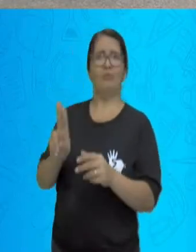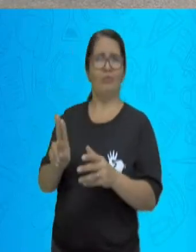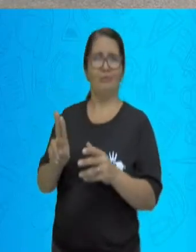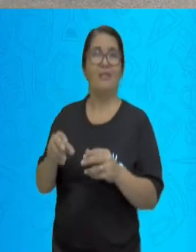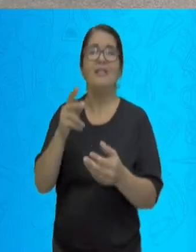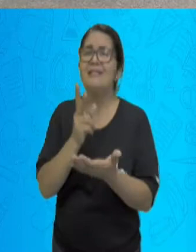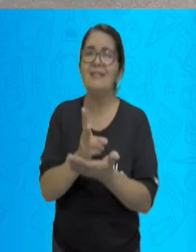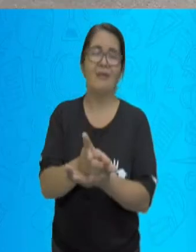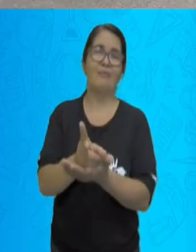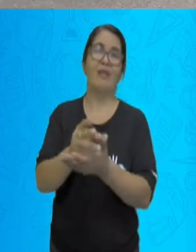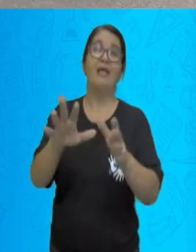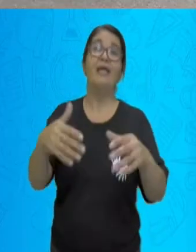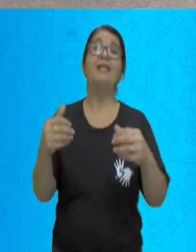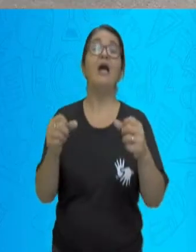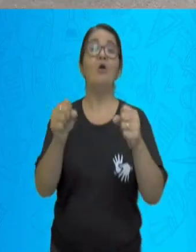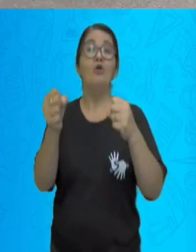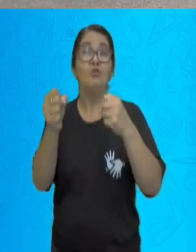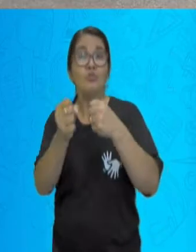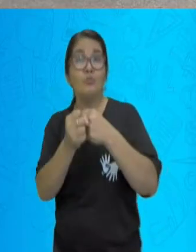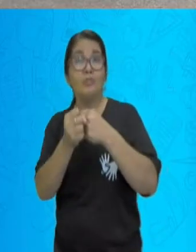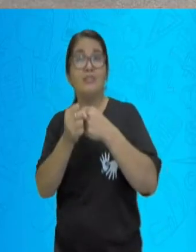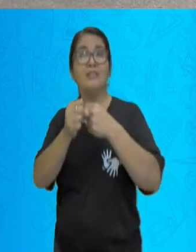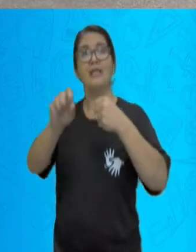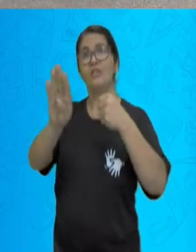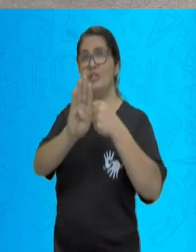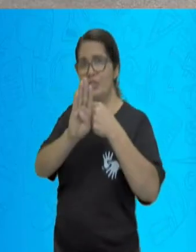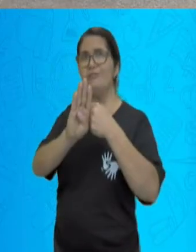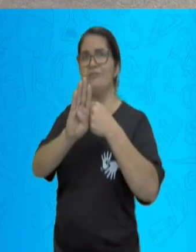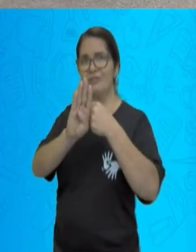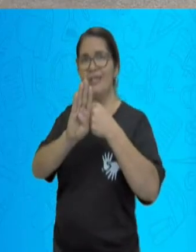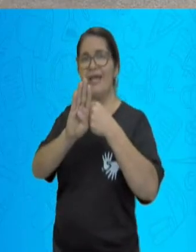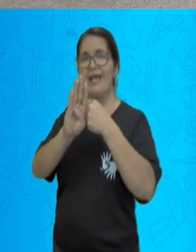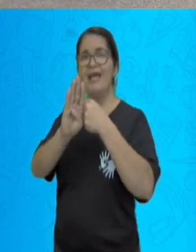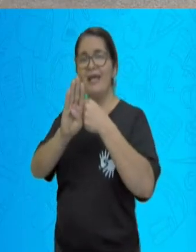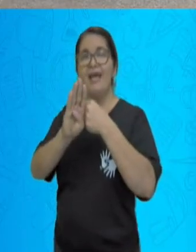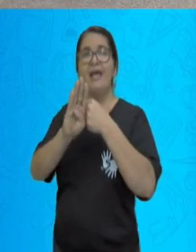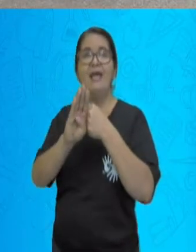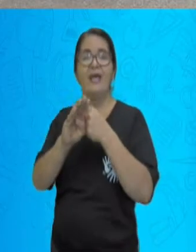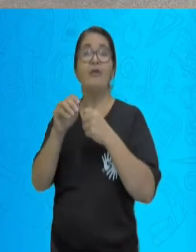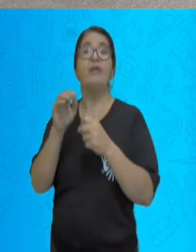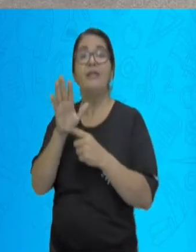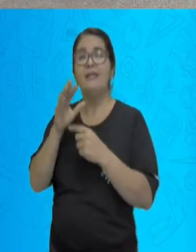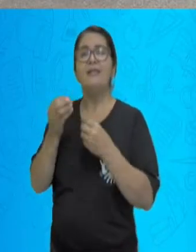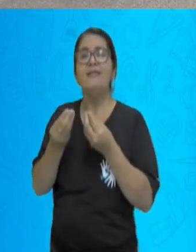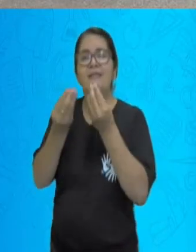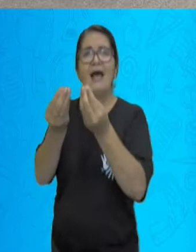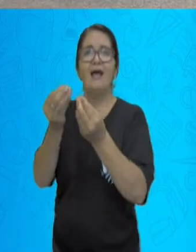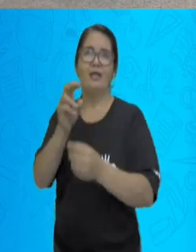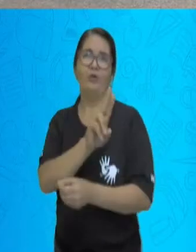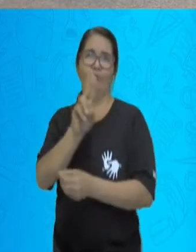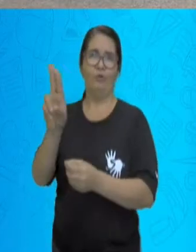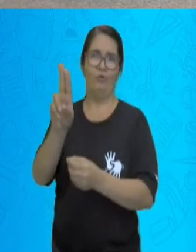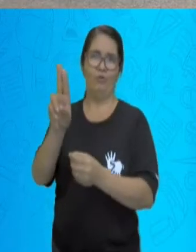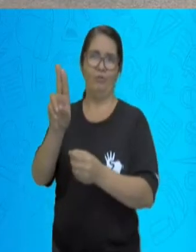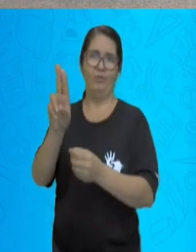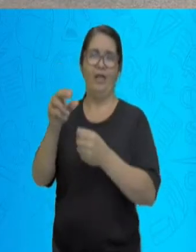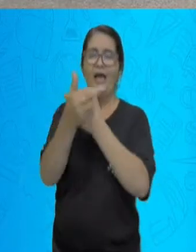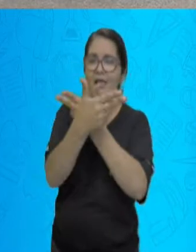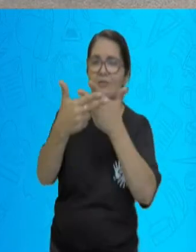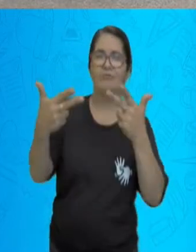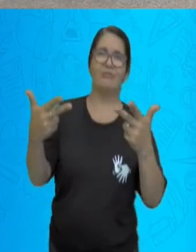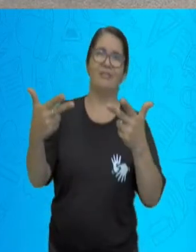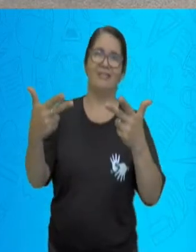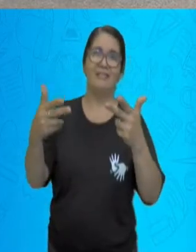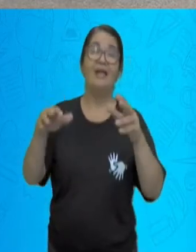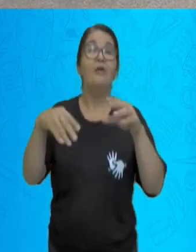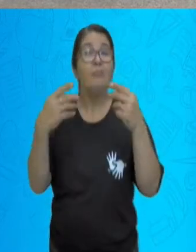Então, substantivos são nomes. E aí é uma classe variável. Os substantivos, eles mudam. Mudam em quê?